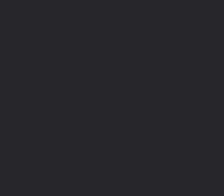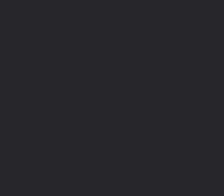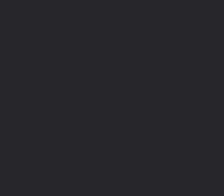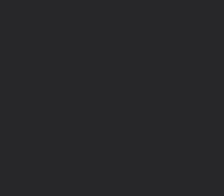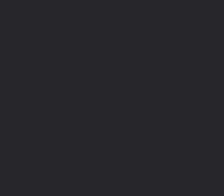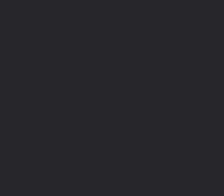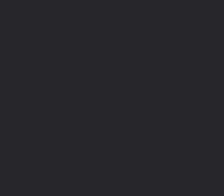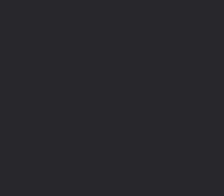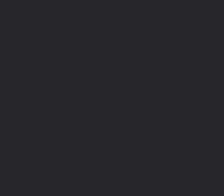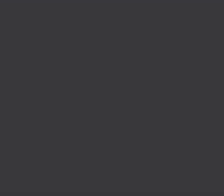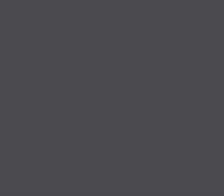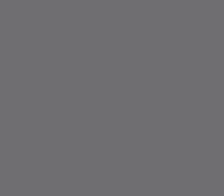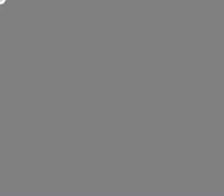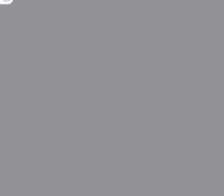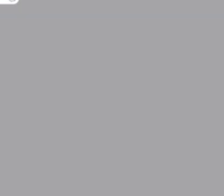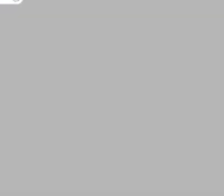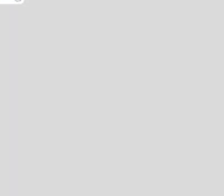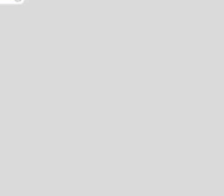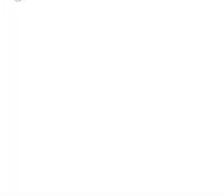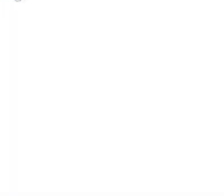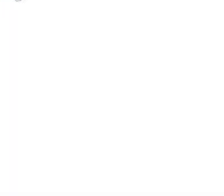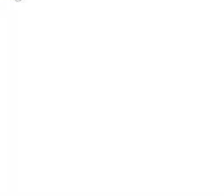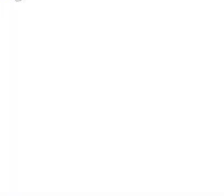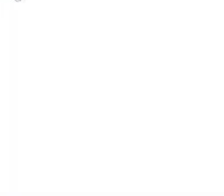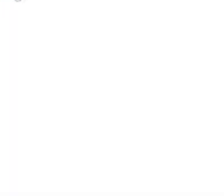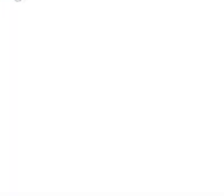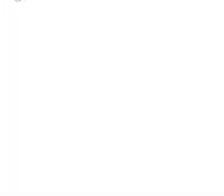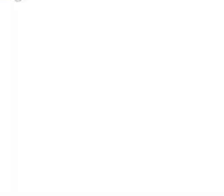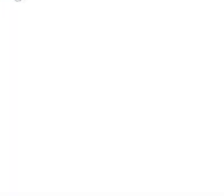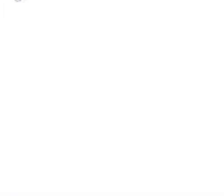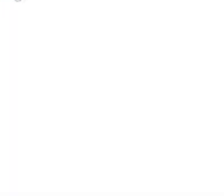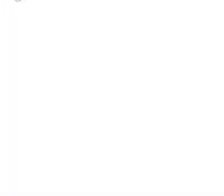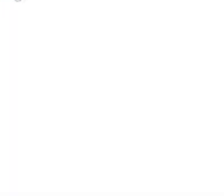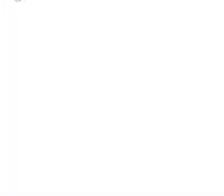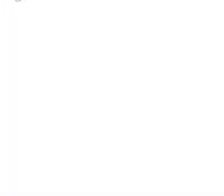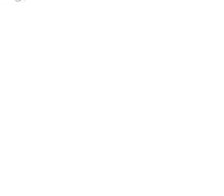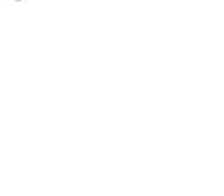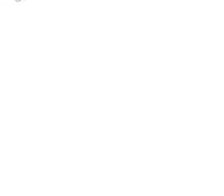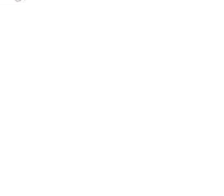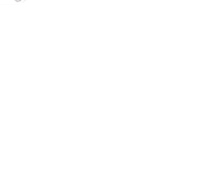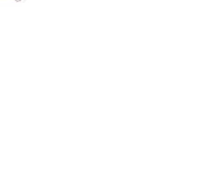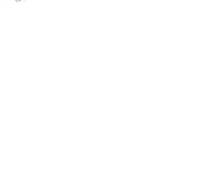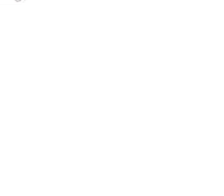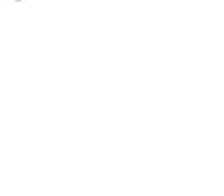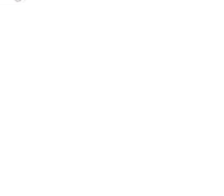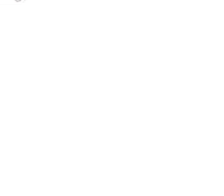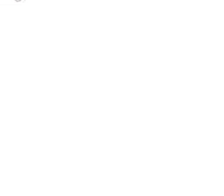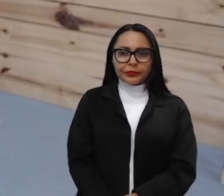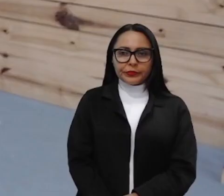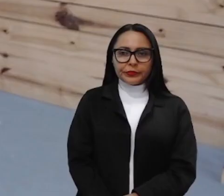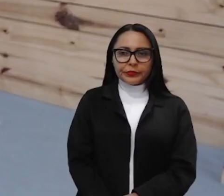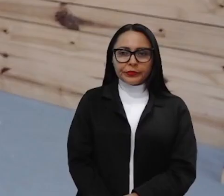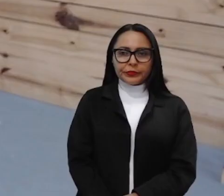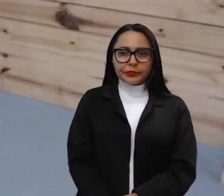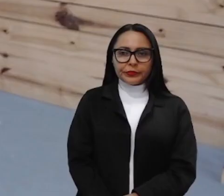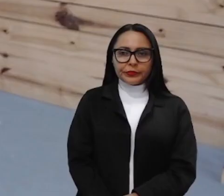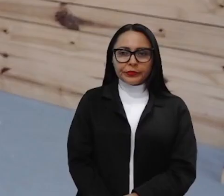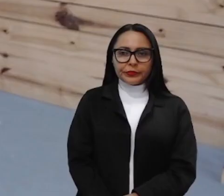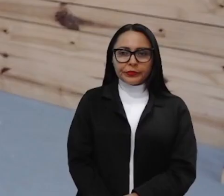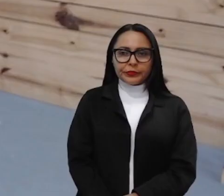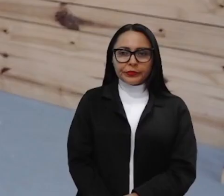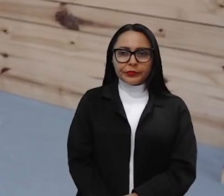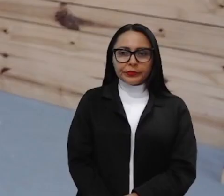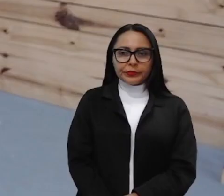Em seguida, surge a logo ETE, Escola Técnica Estadual Professor Antônio Carlos Gomes da Costa. Professor